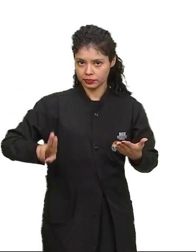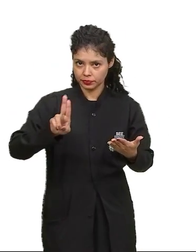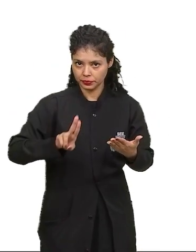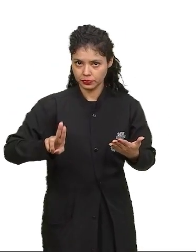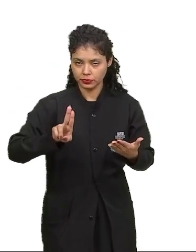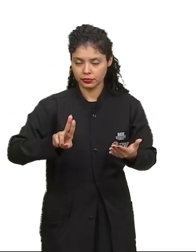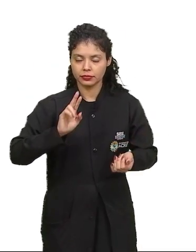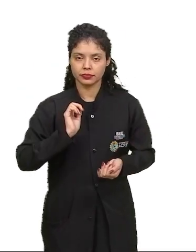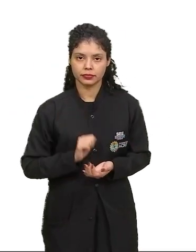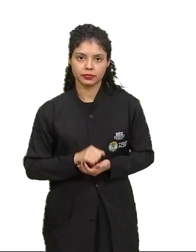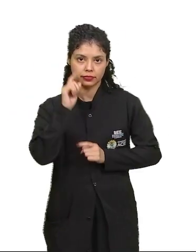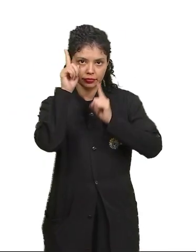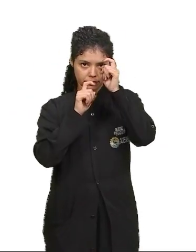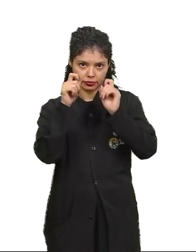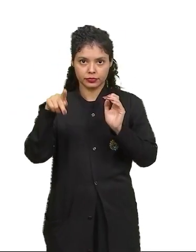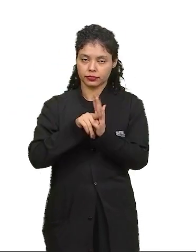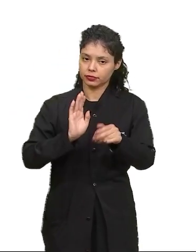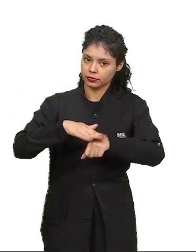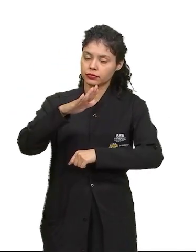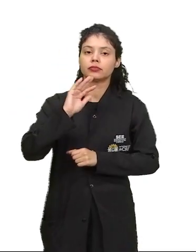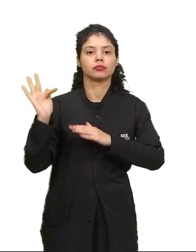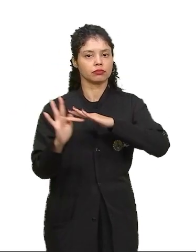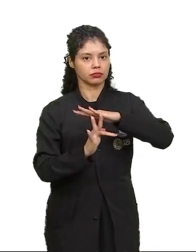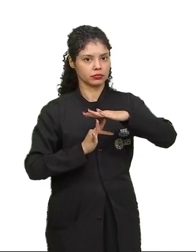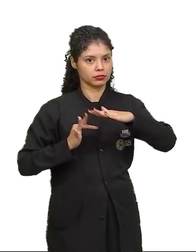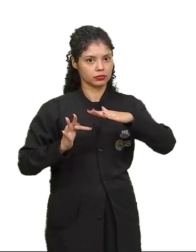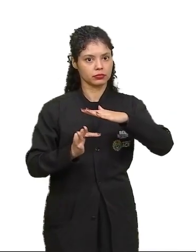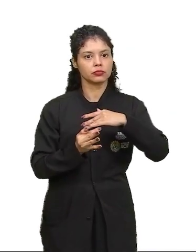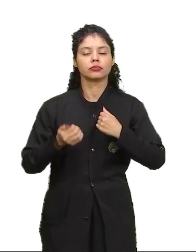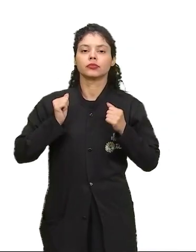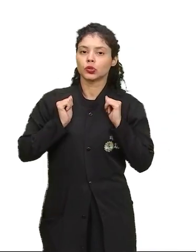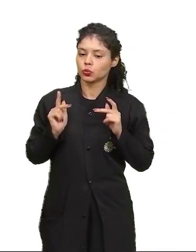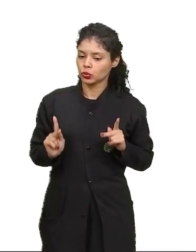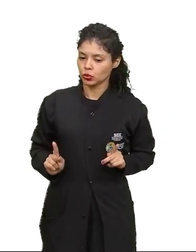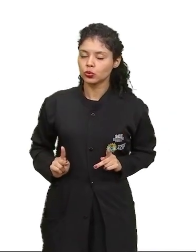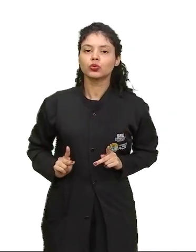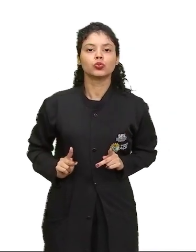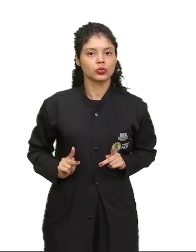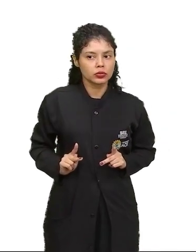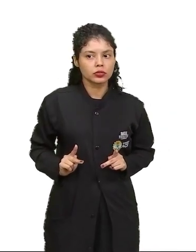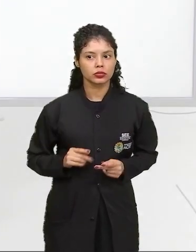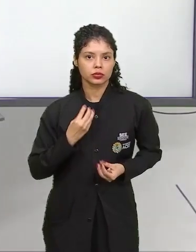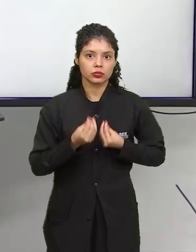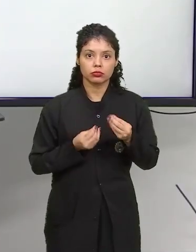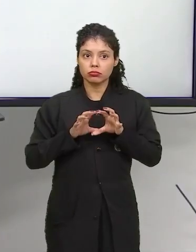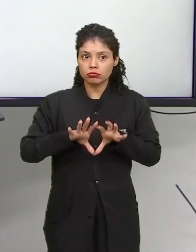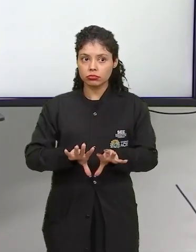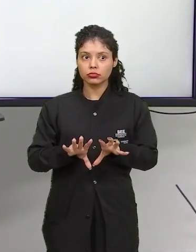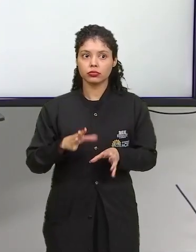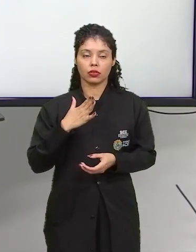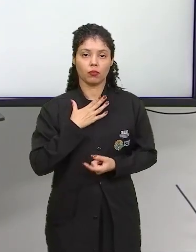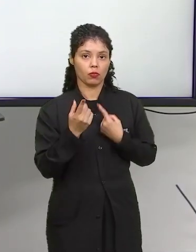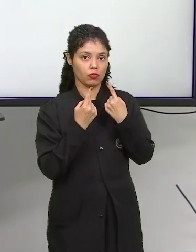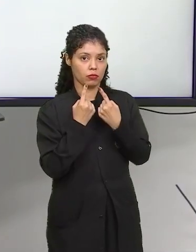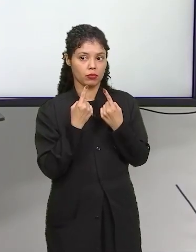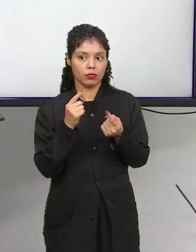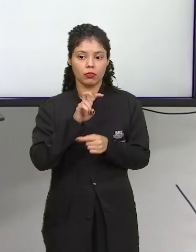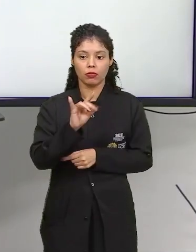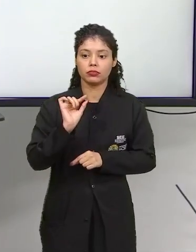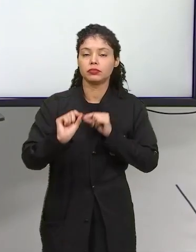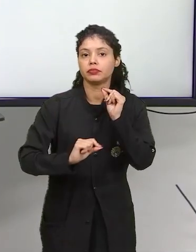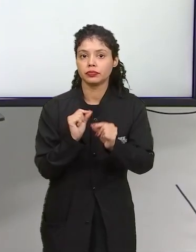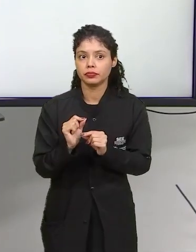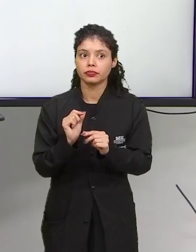utilizar expressões mais formais, eu vou me comportar de uma determinada maneira e o meu discurso ele vai